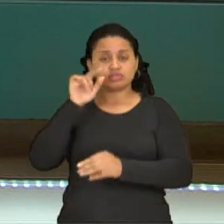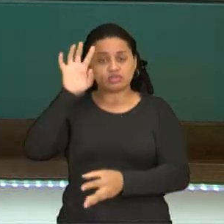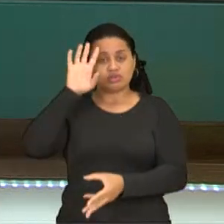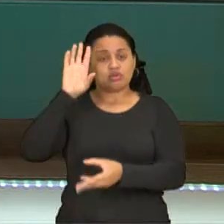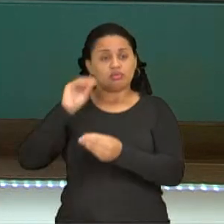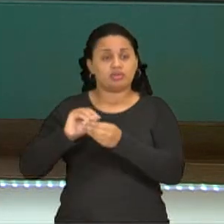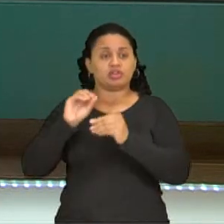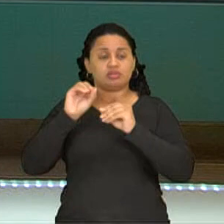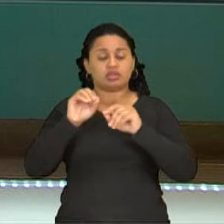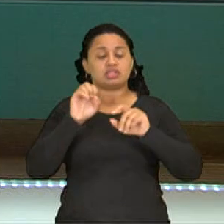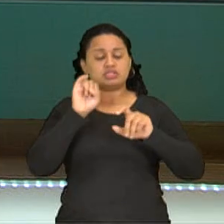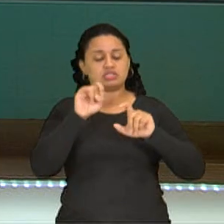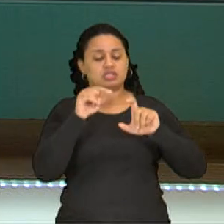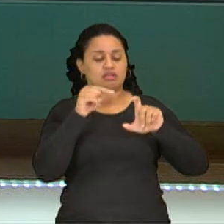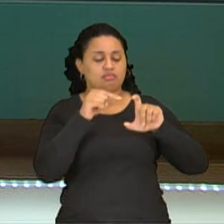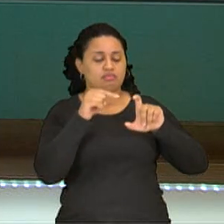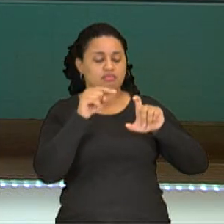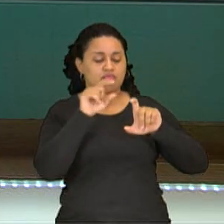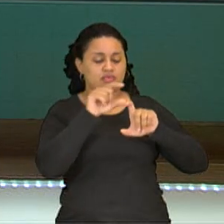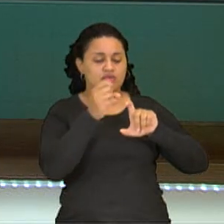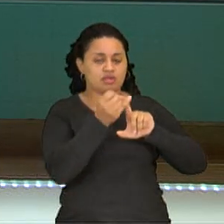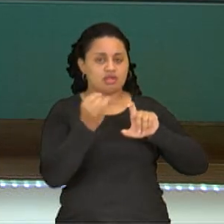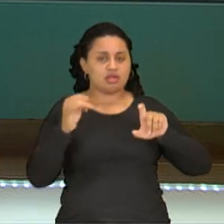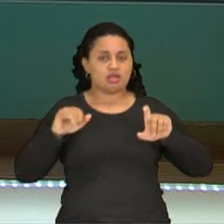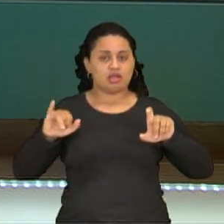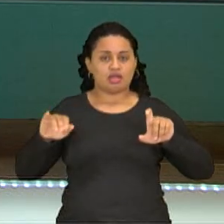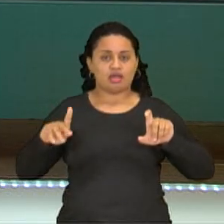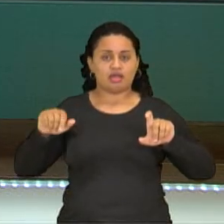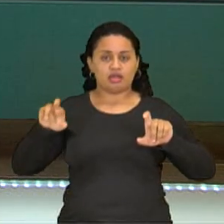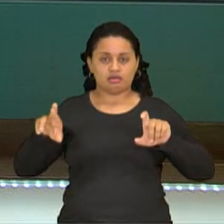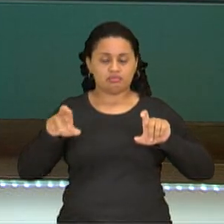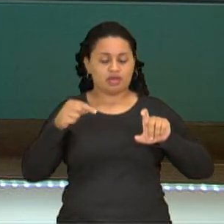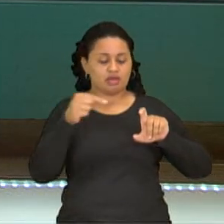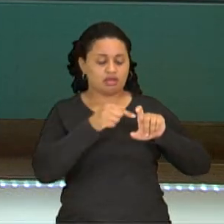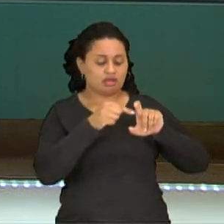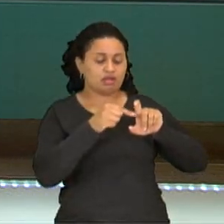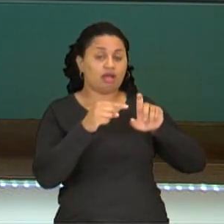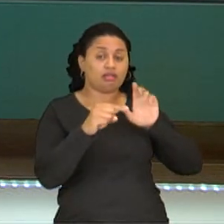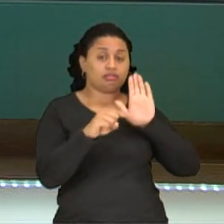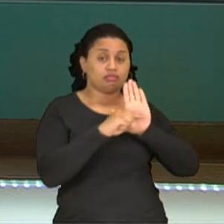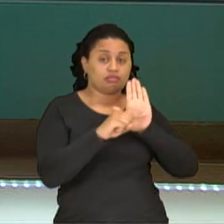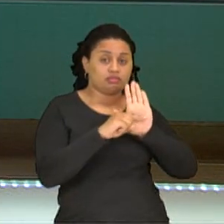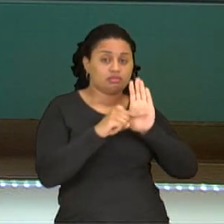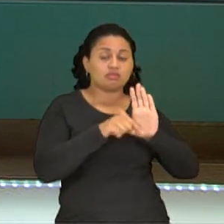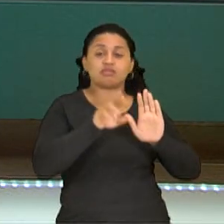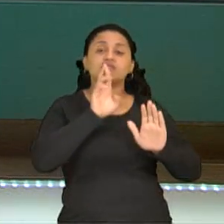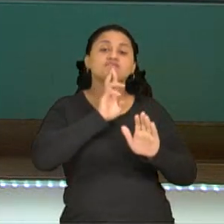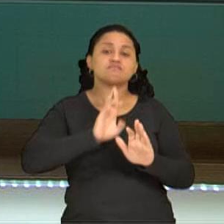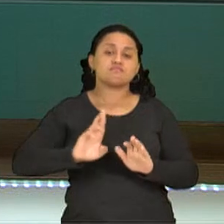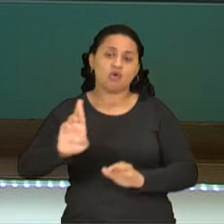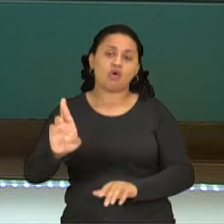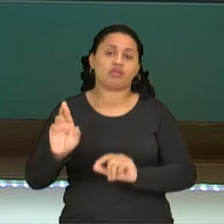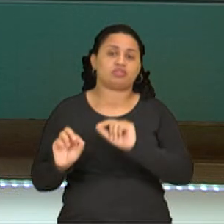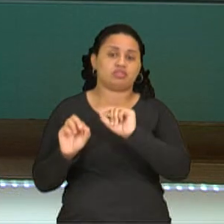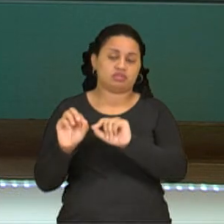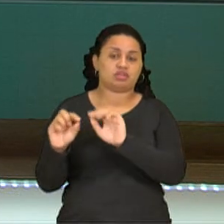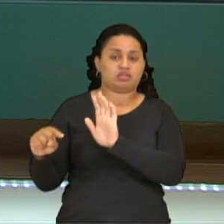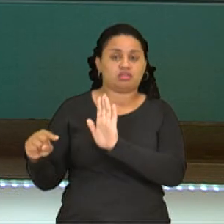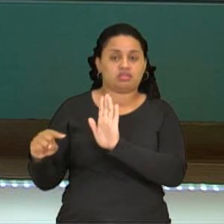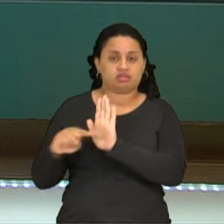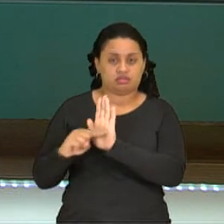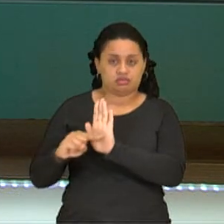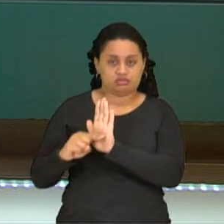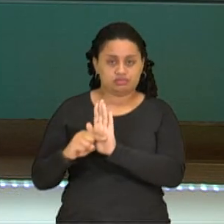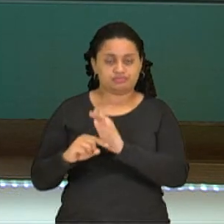entender que se é um expoente ímpar com base negativa, resultado fica negativo,